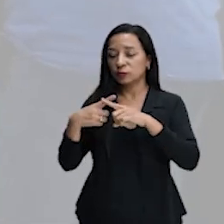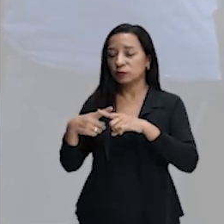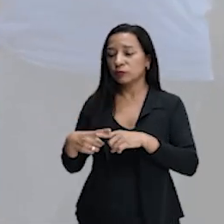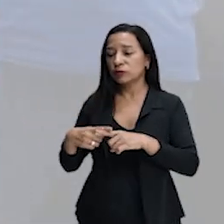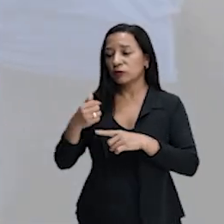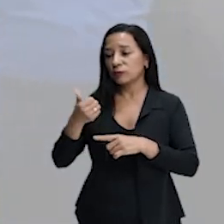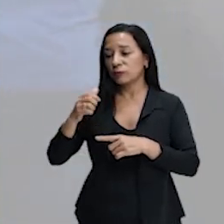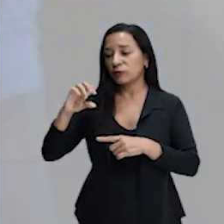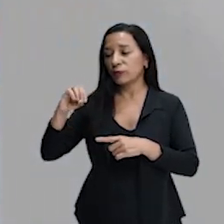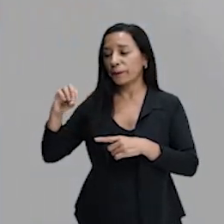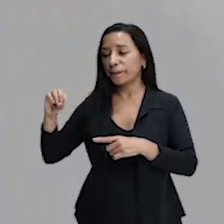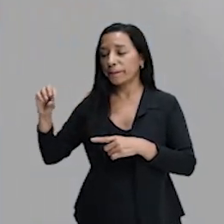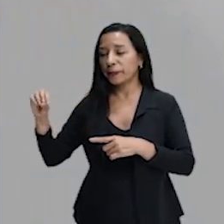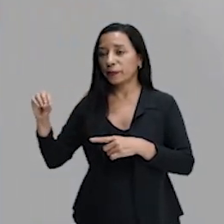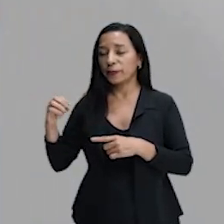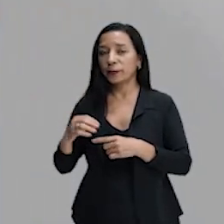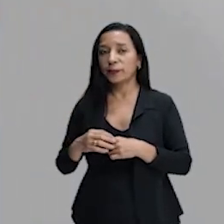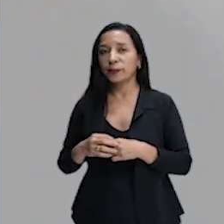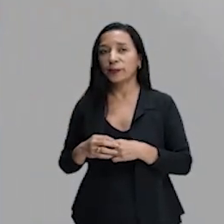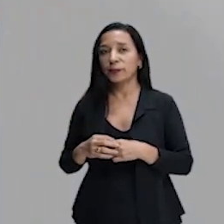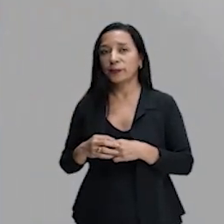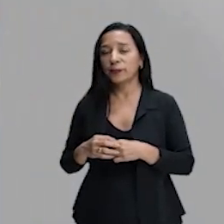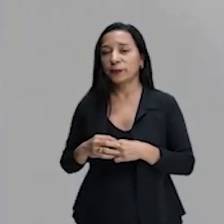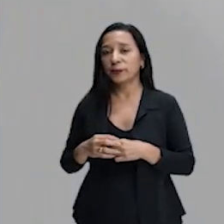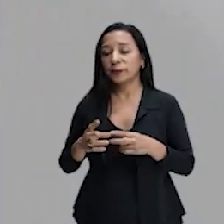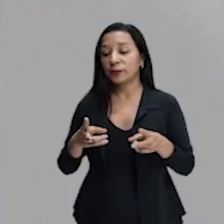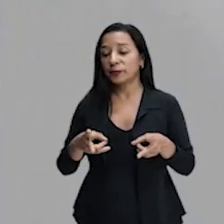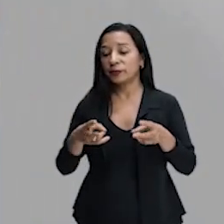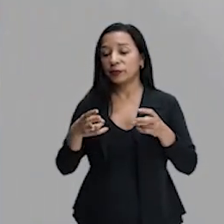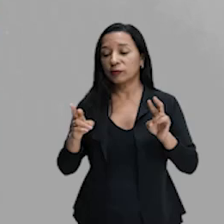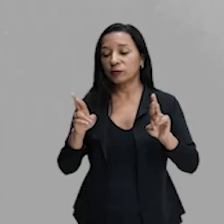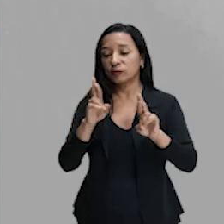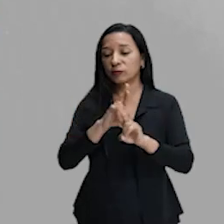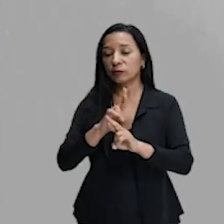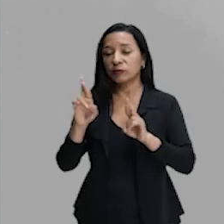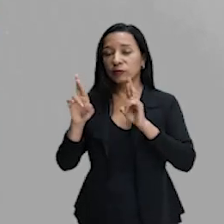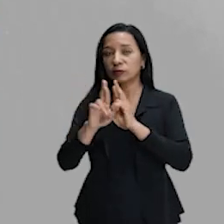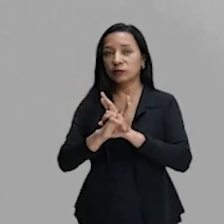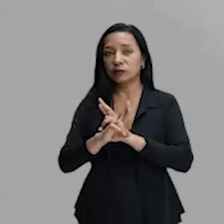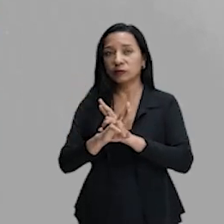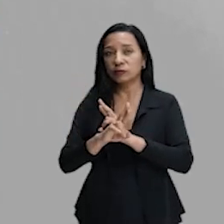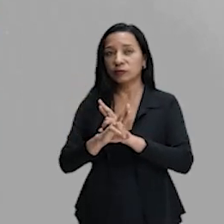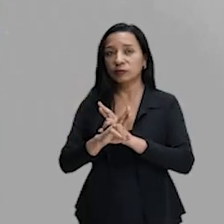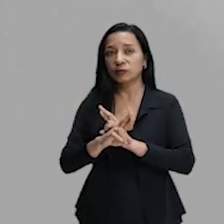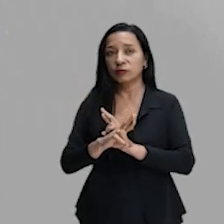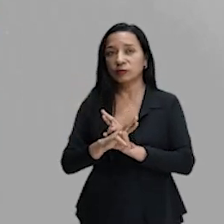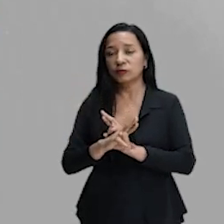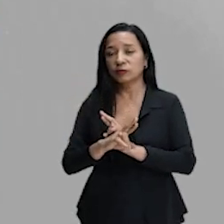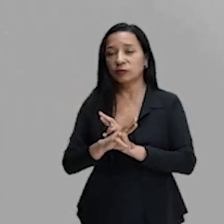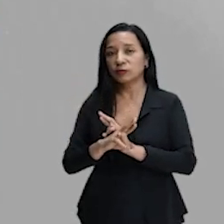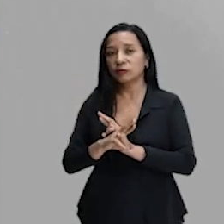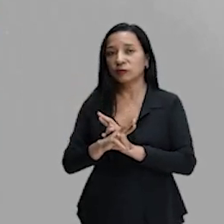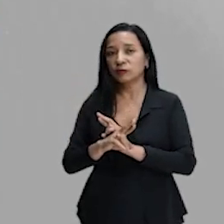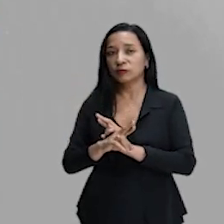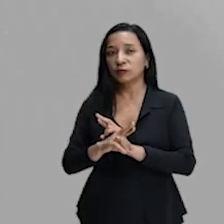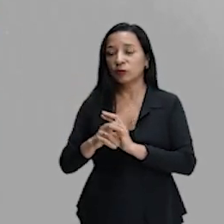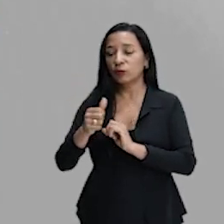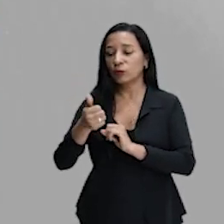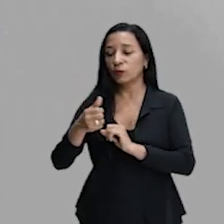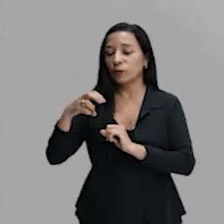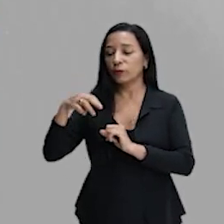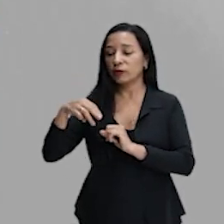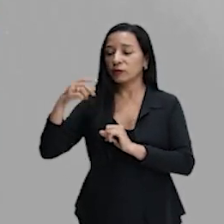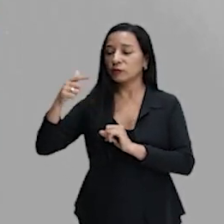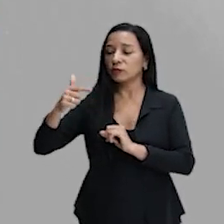1000 certoe bem atenção nessa relação 1 m c tem a capacidade